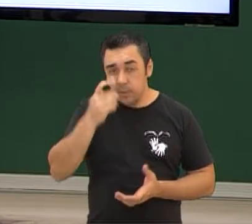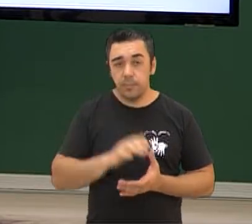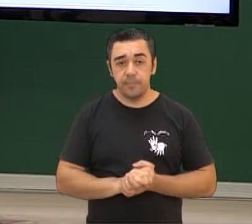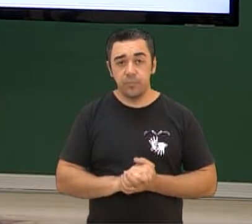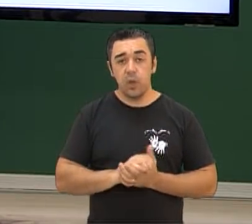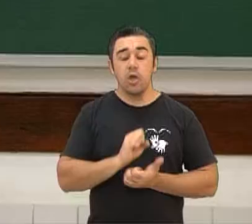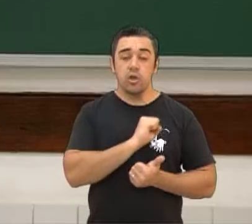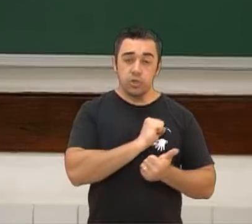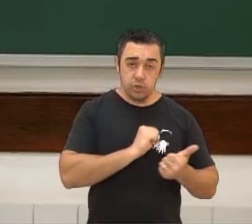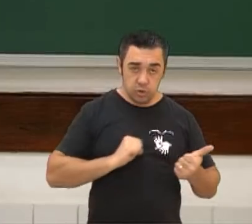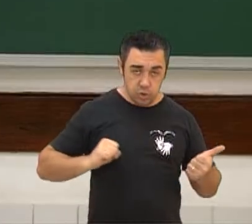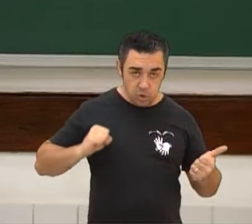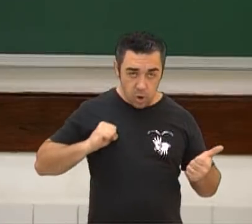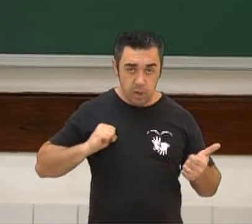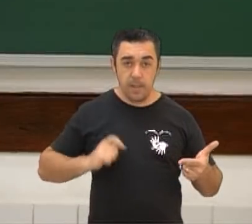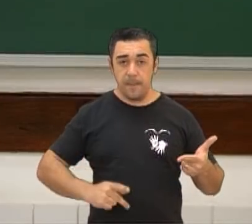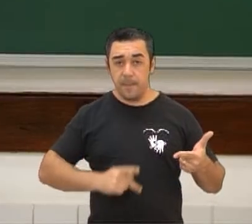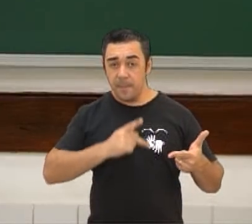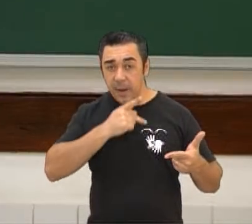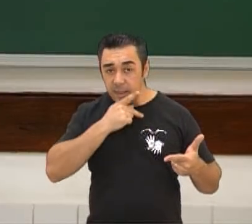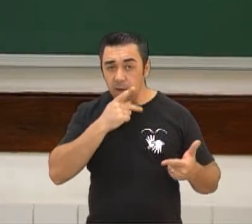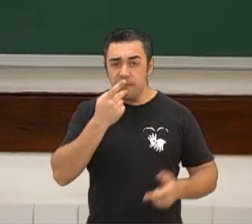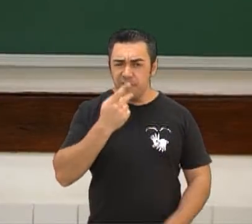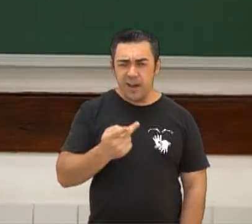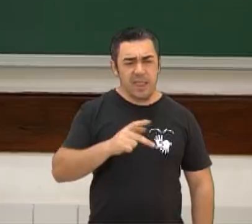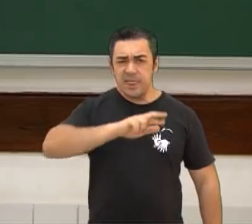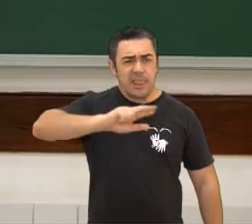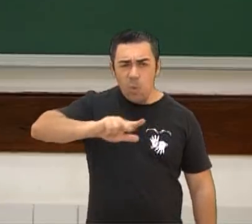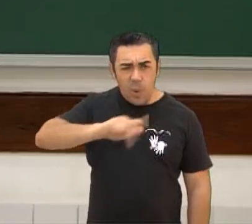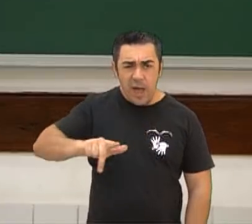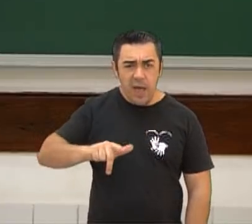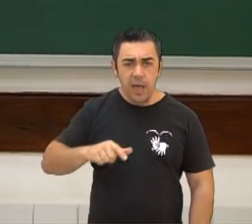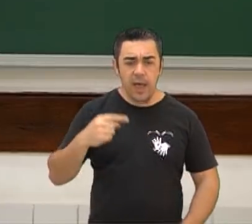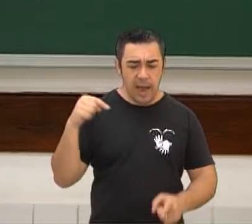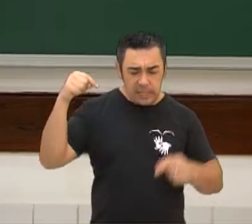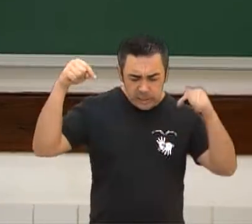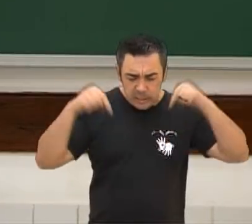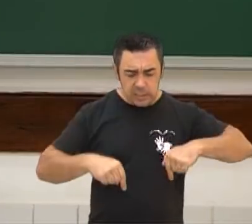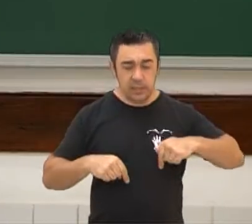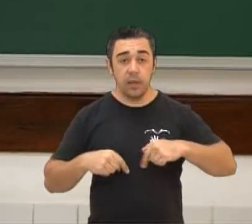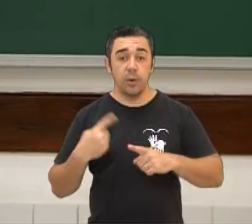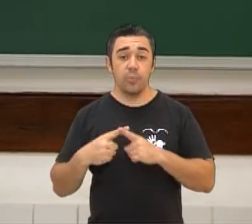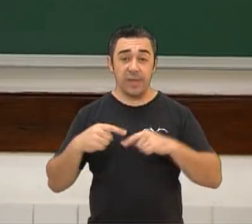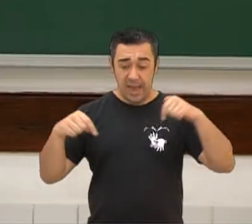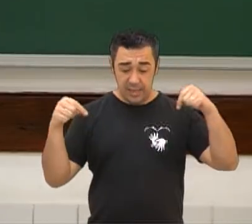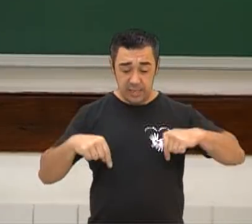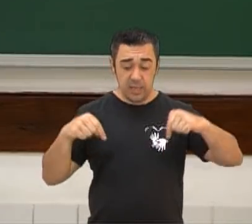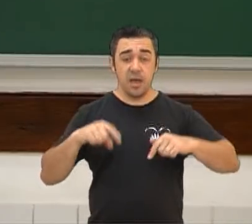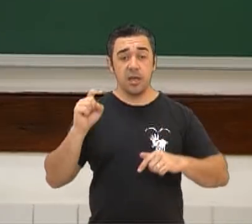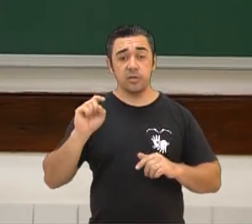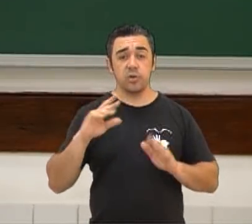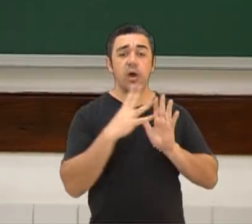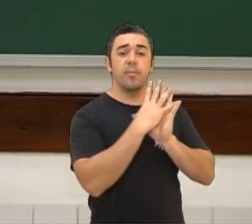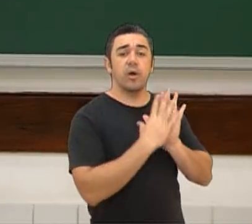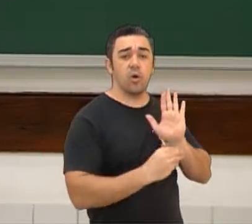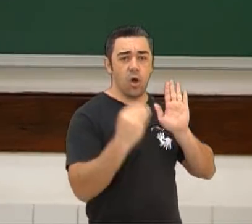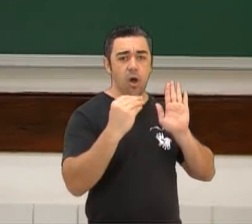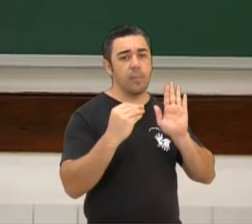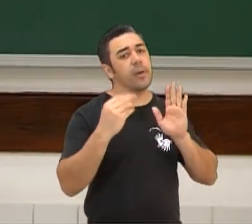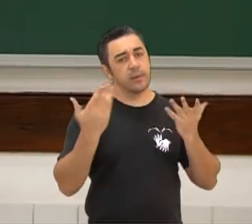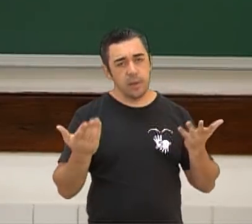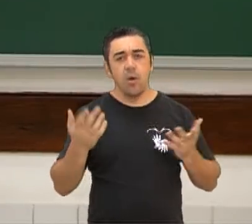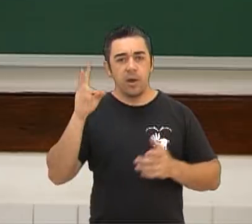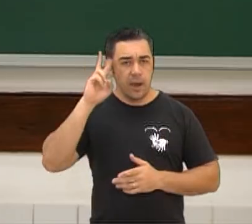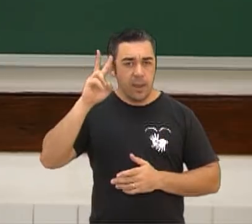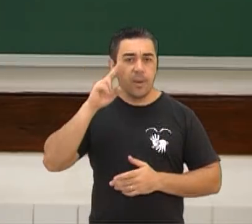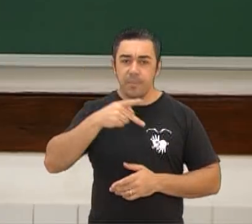o agora, o aqui, esse momento, porque o aqui é um simulacro, é uma cópia, é a caverna, né, segundo a